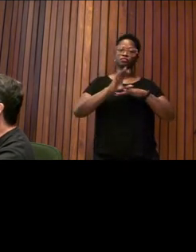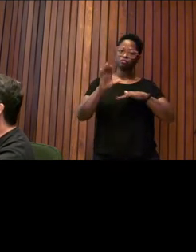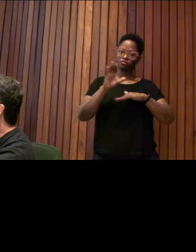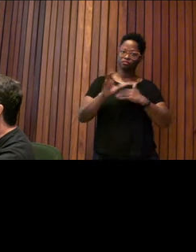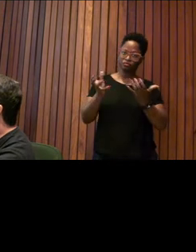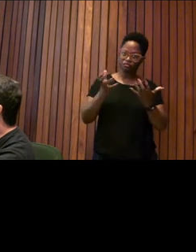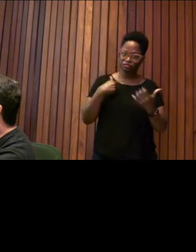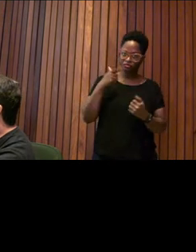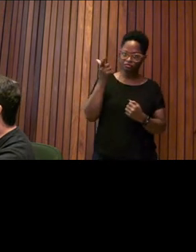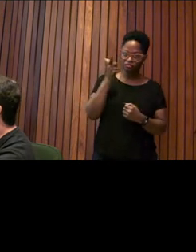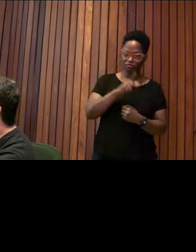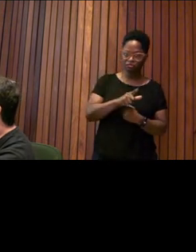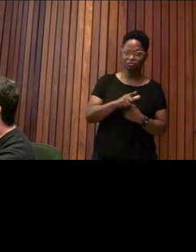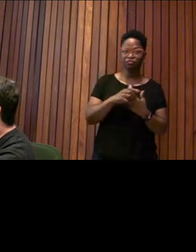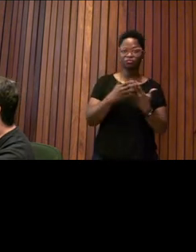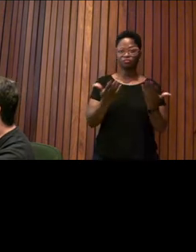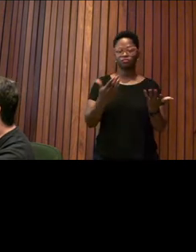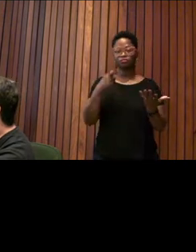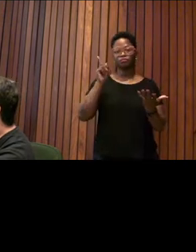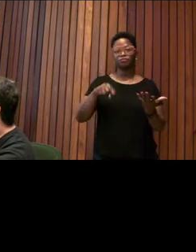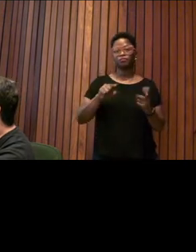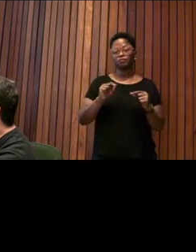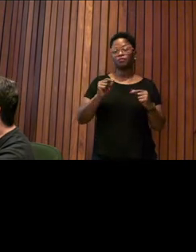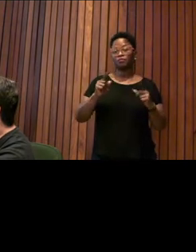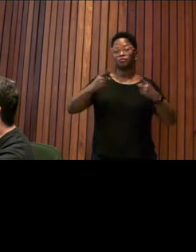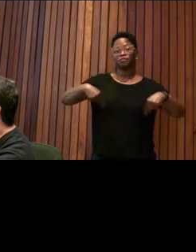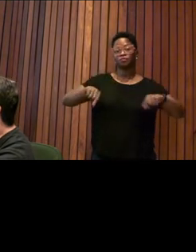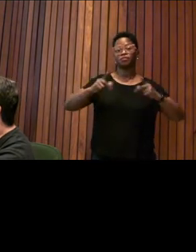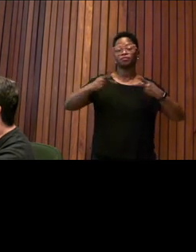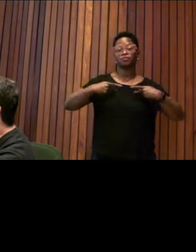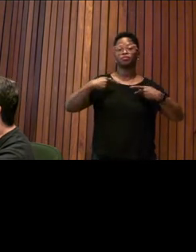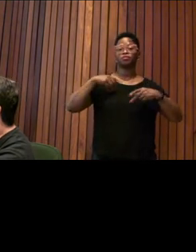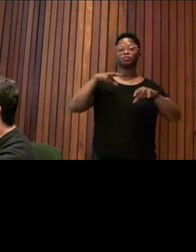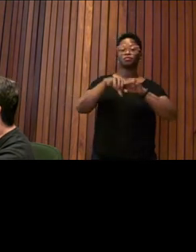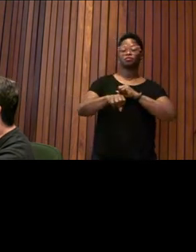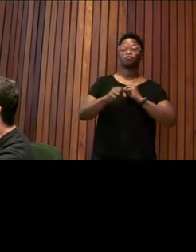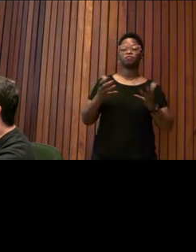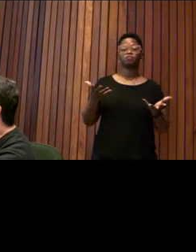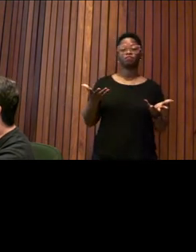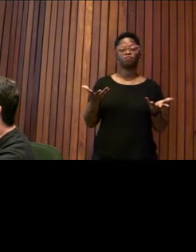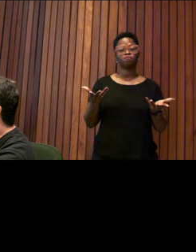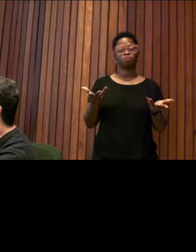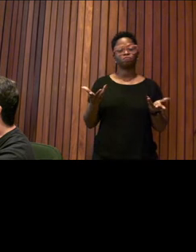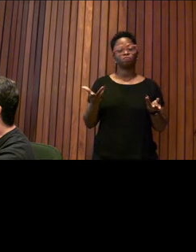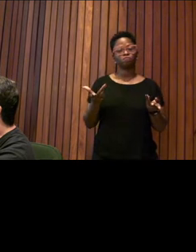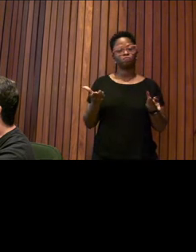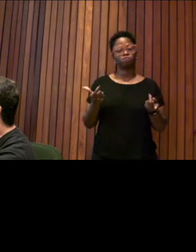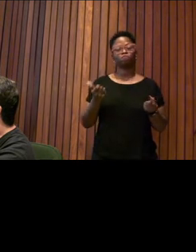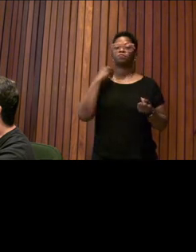procurou alcançar, que foi para nós, assim, foi de uma formação muito rica, para além